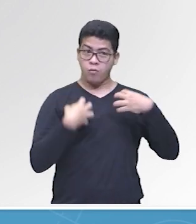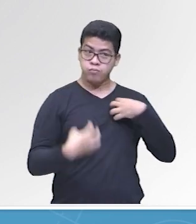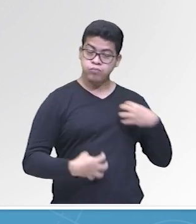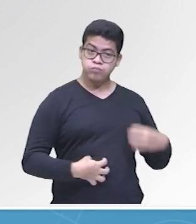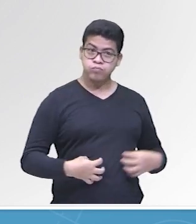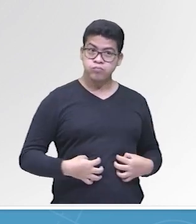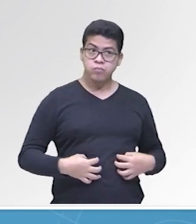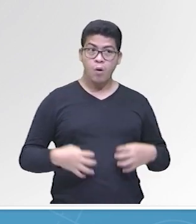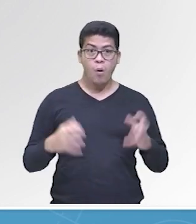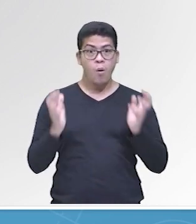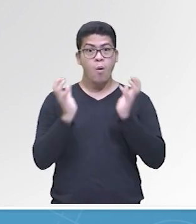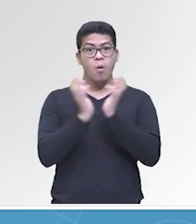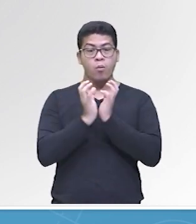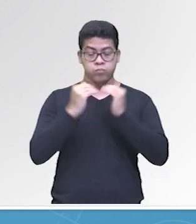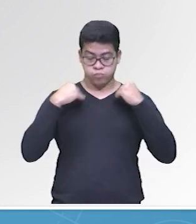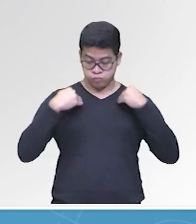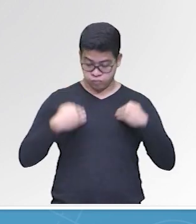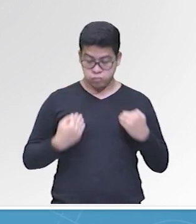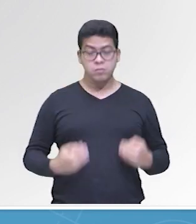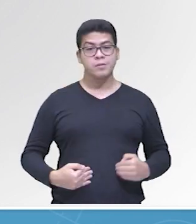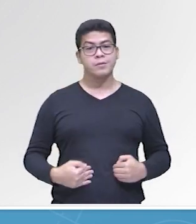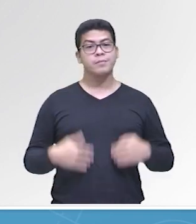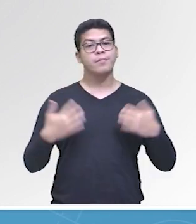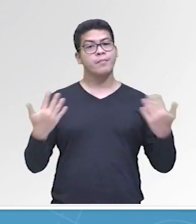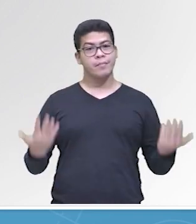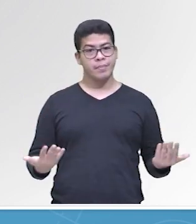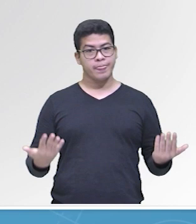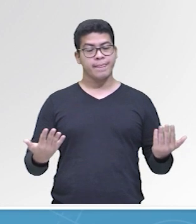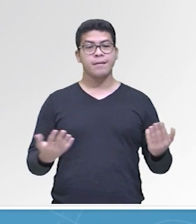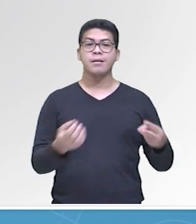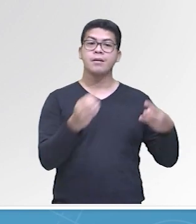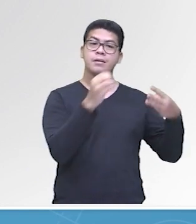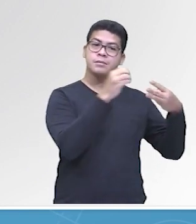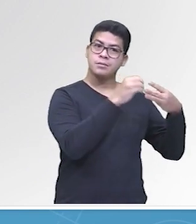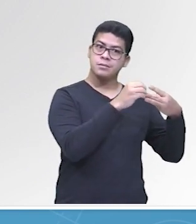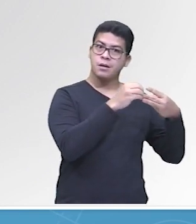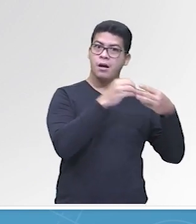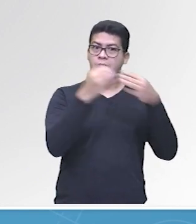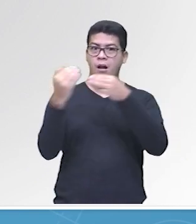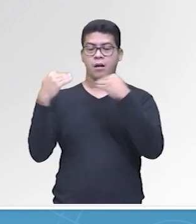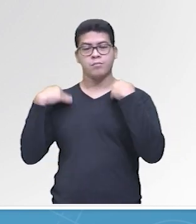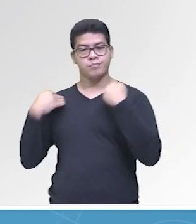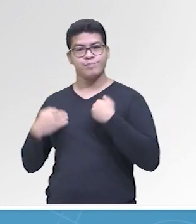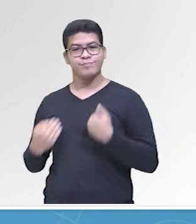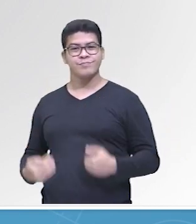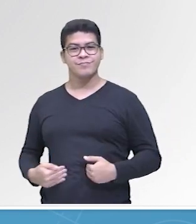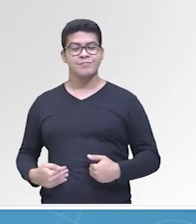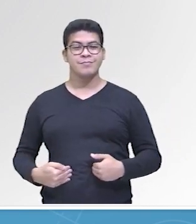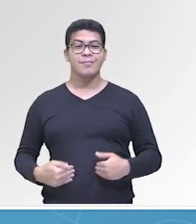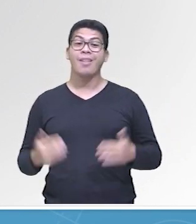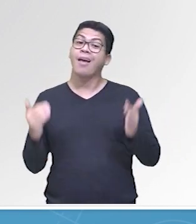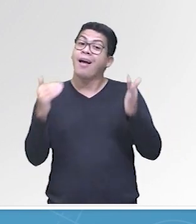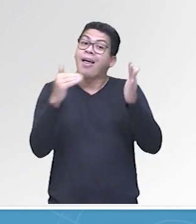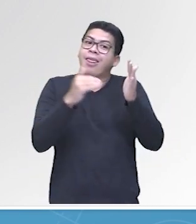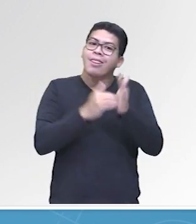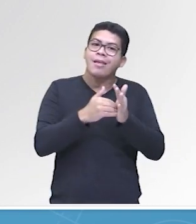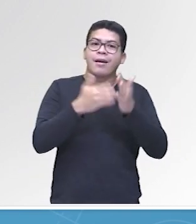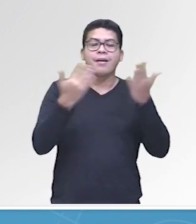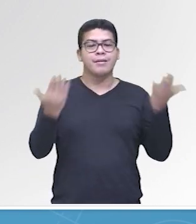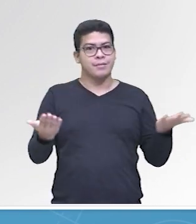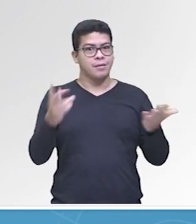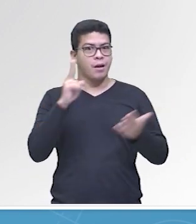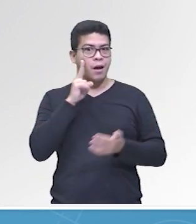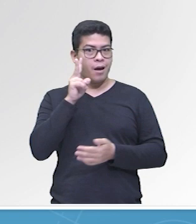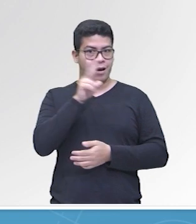um organismo. Então, de célula a organismo são esses passos. Até aqui foi essa nossa aula e